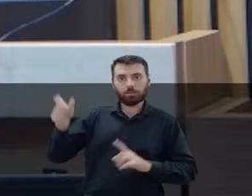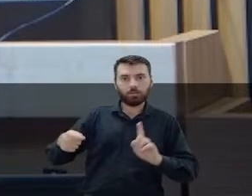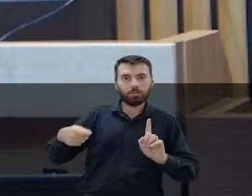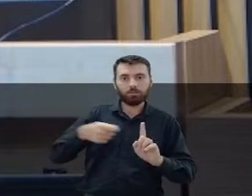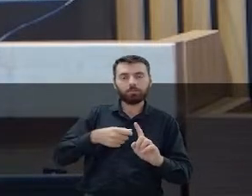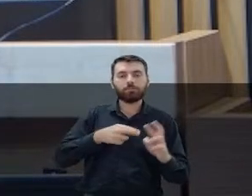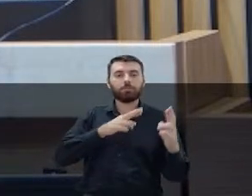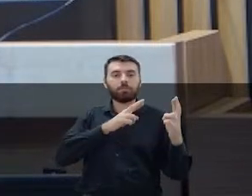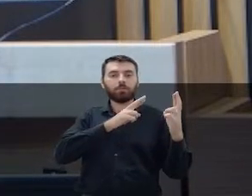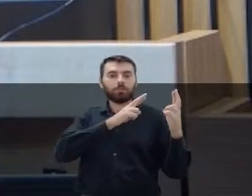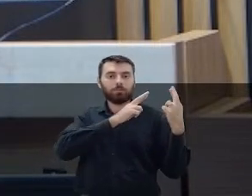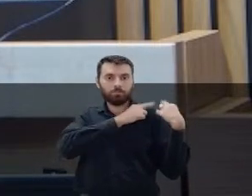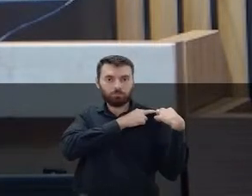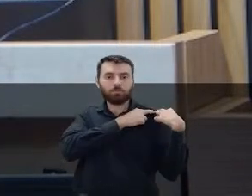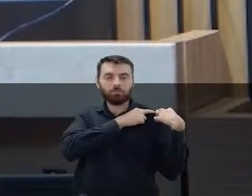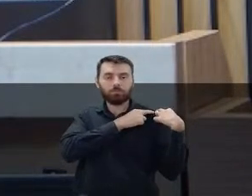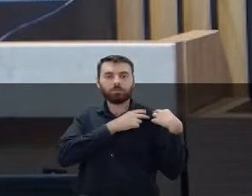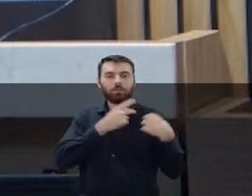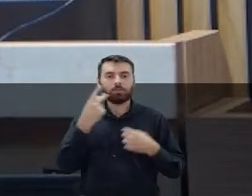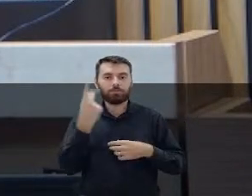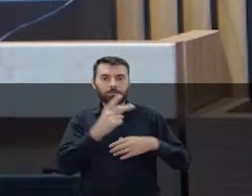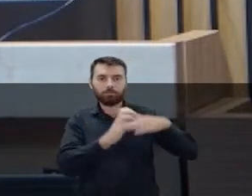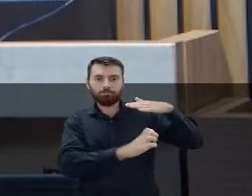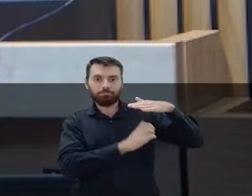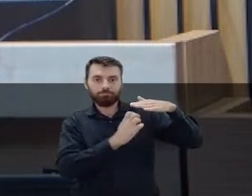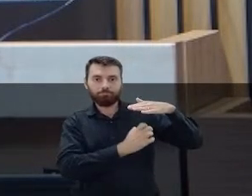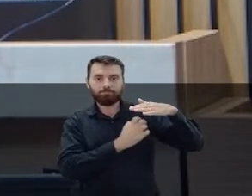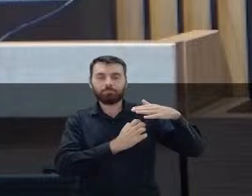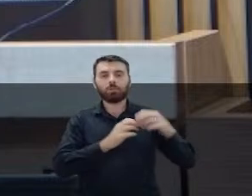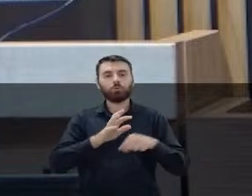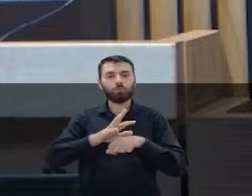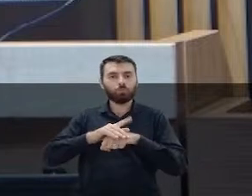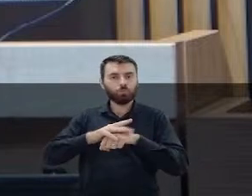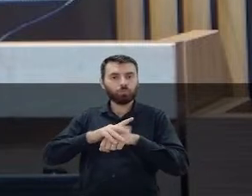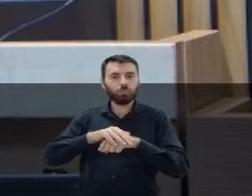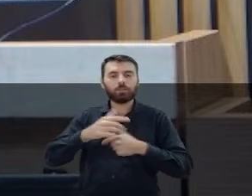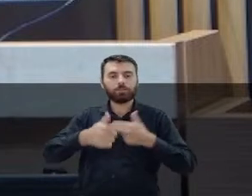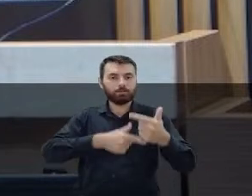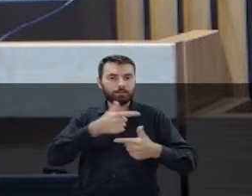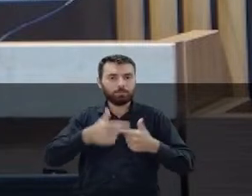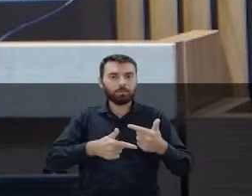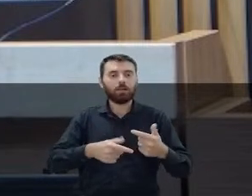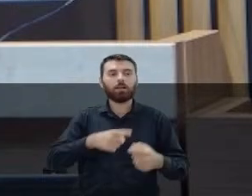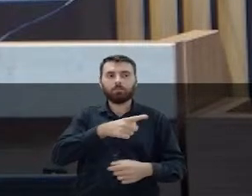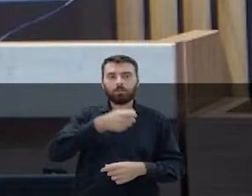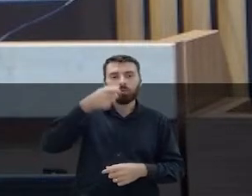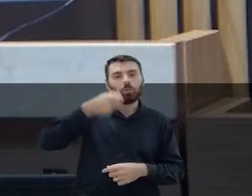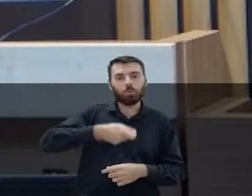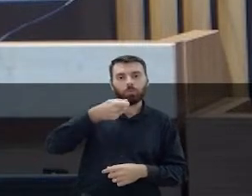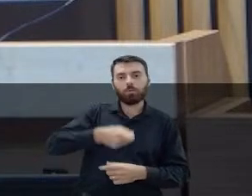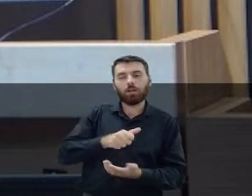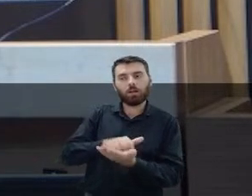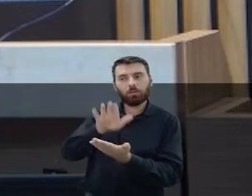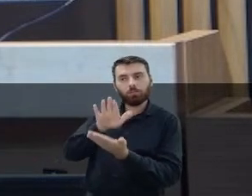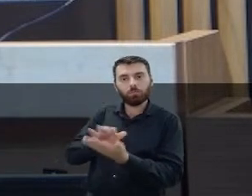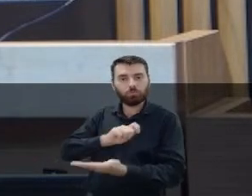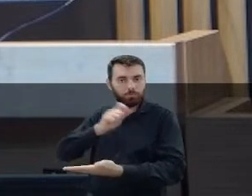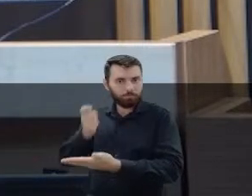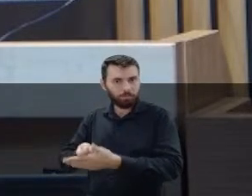do empregador, doença ocupacional, dever de indenizar, eu nego